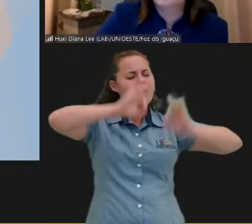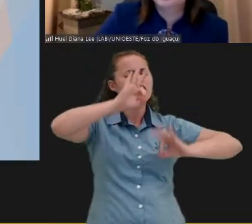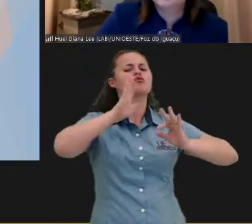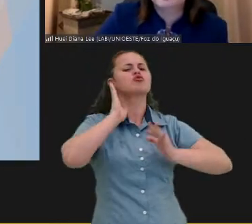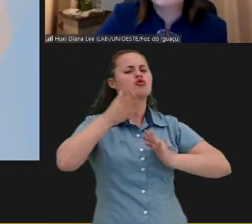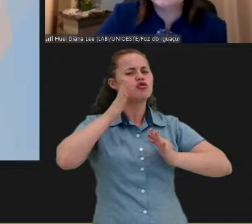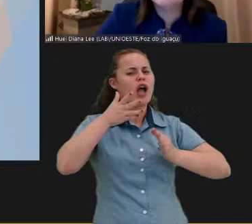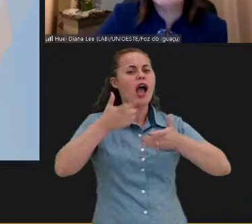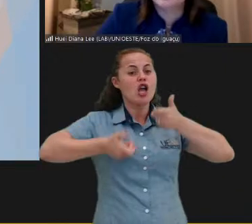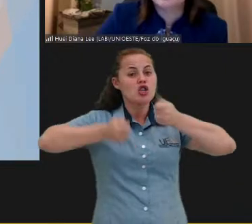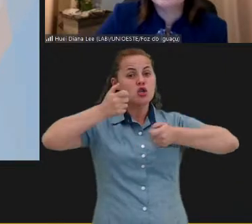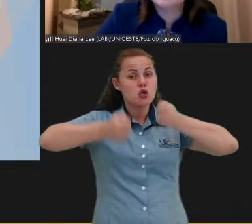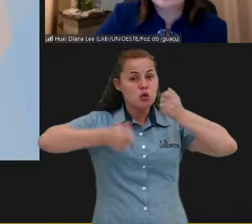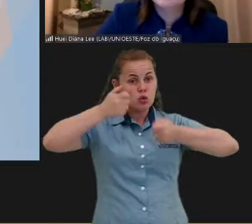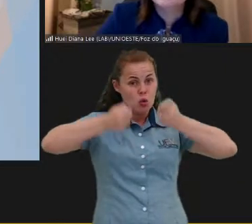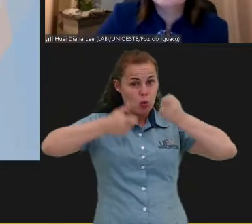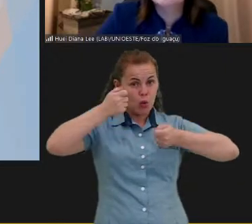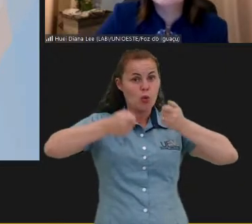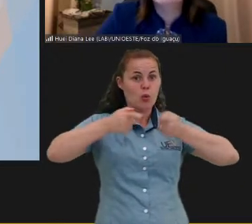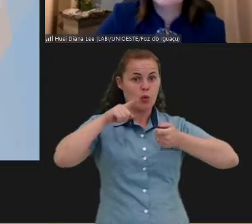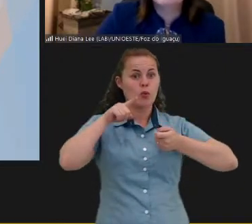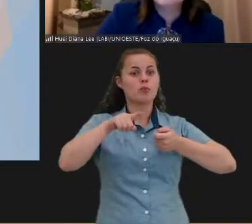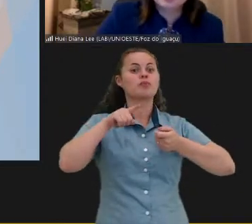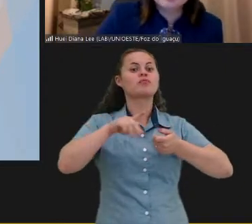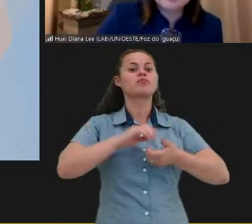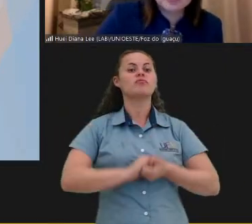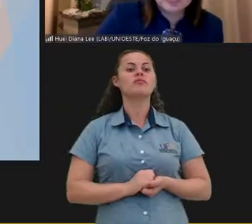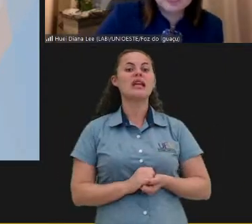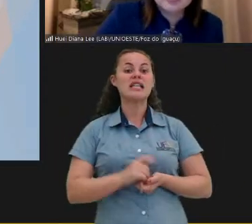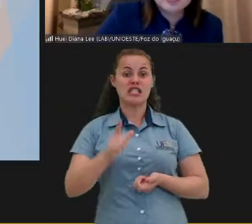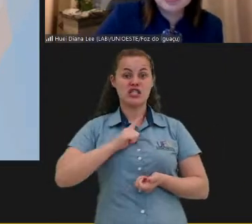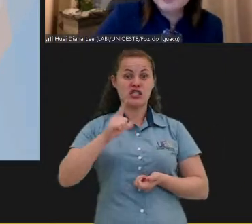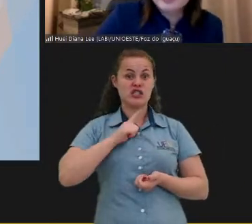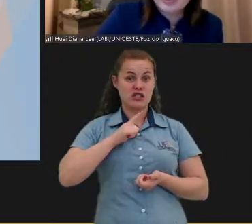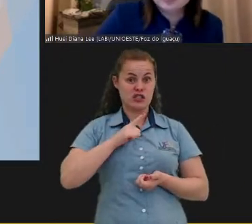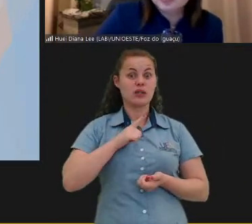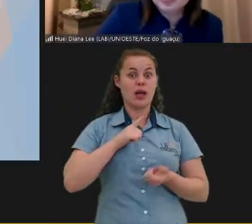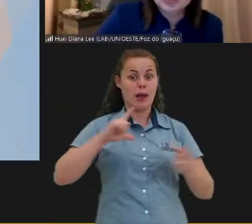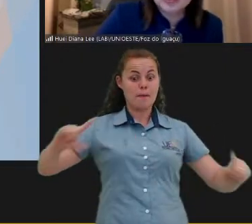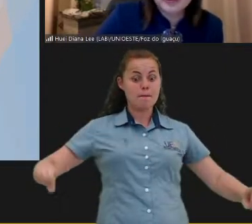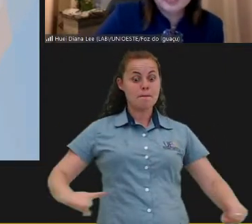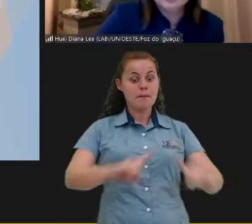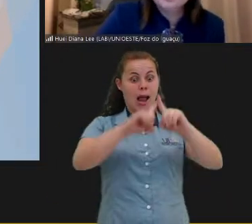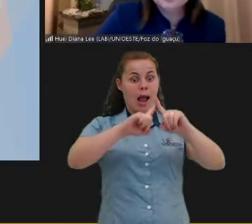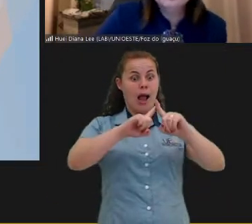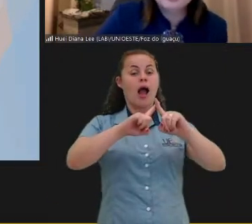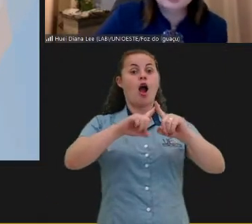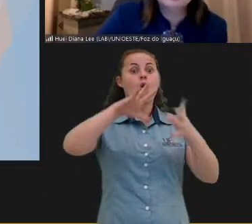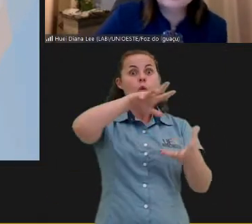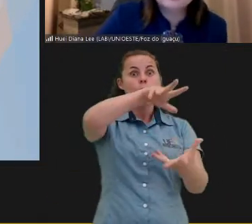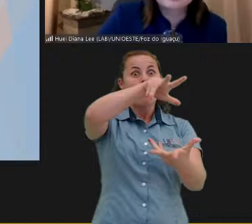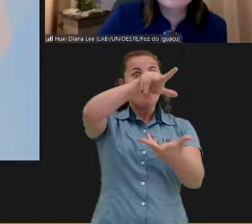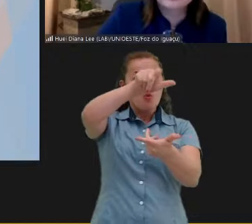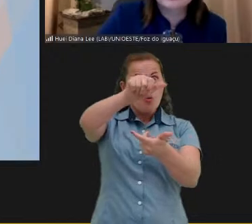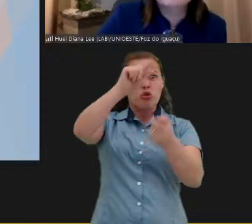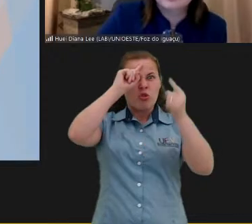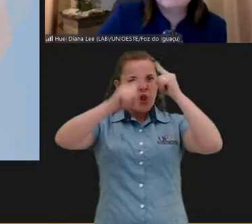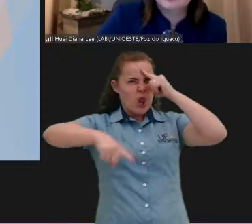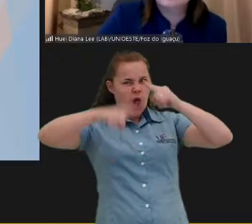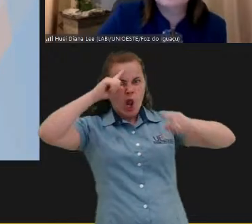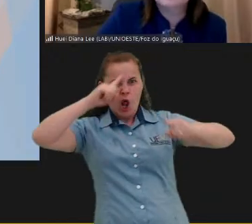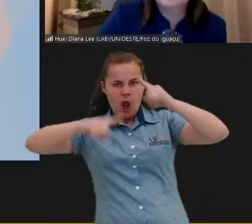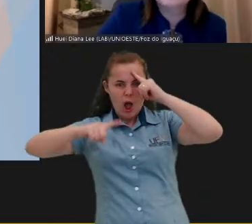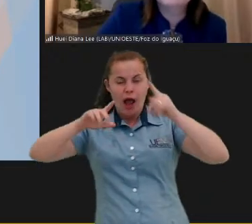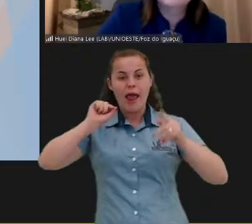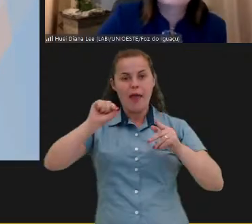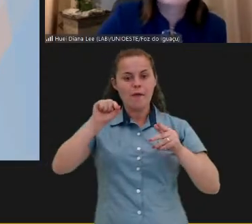um jogo chamado Ingress, que desafiava os times jogadores a dominar o mundo. No fundo, essa dominação era